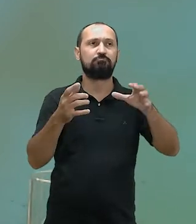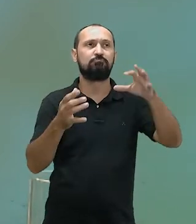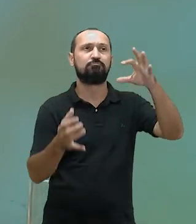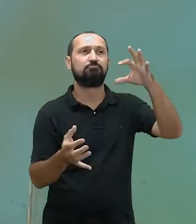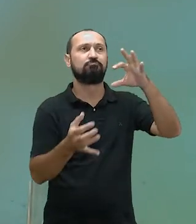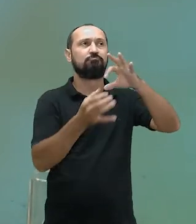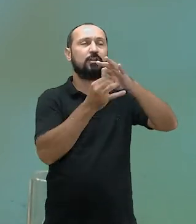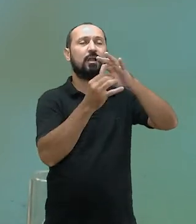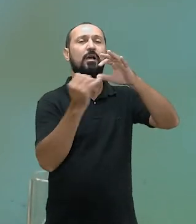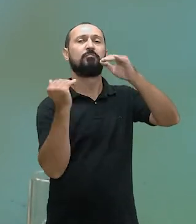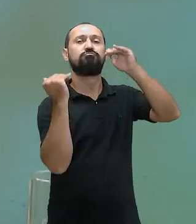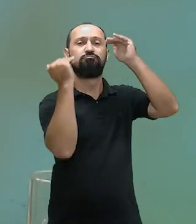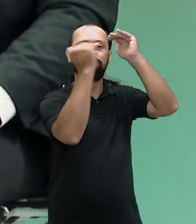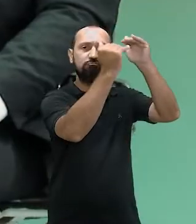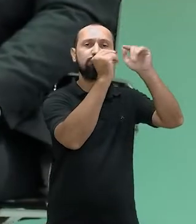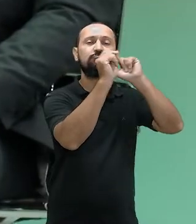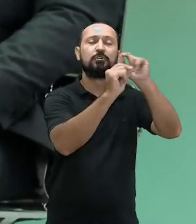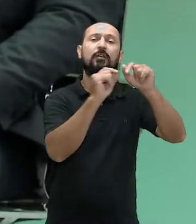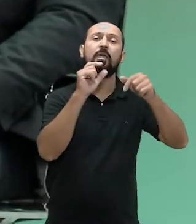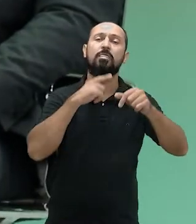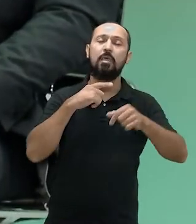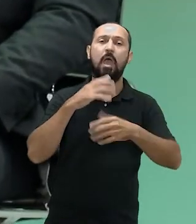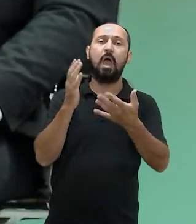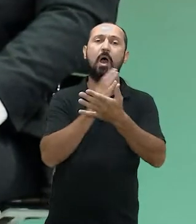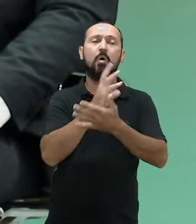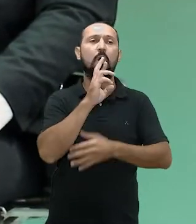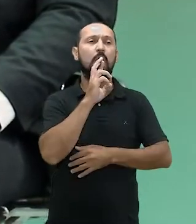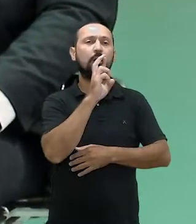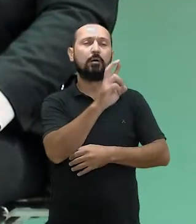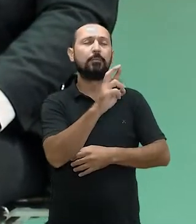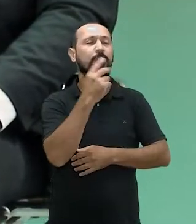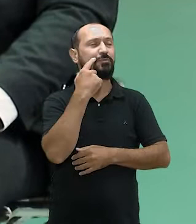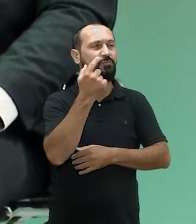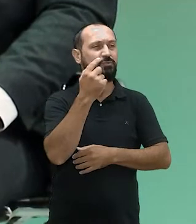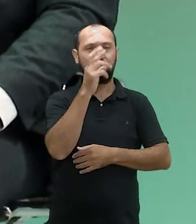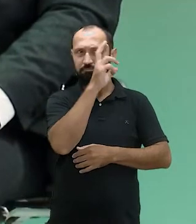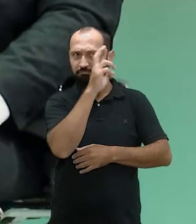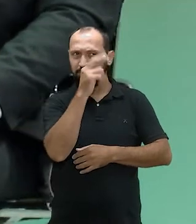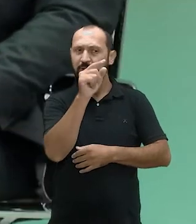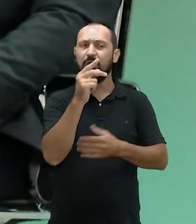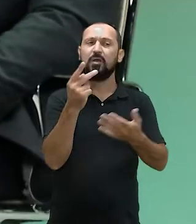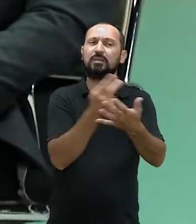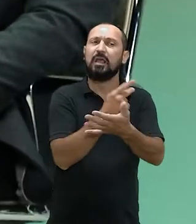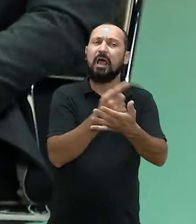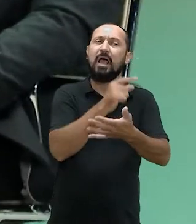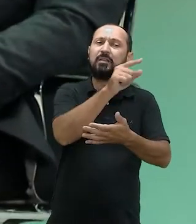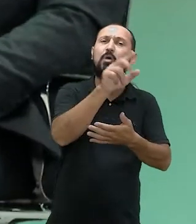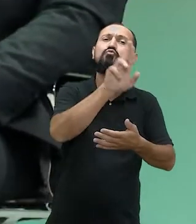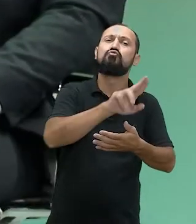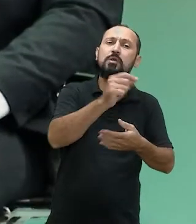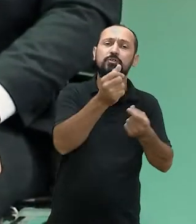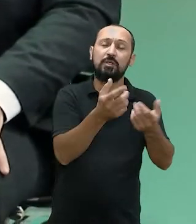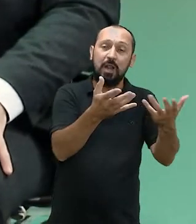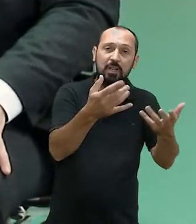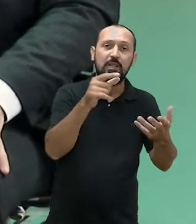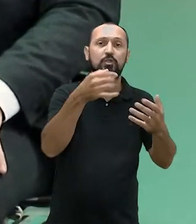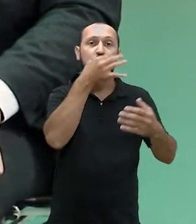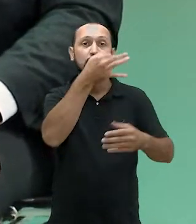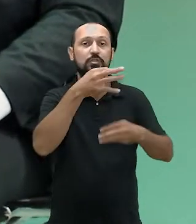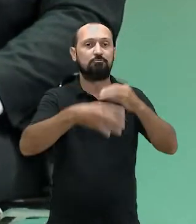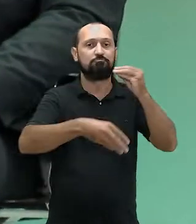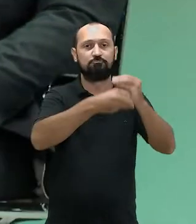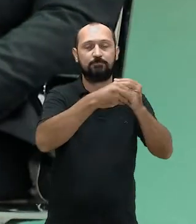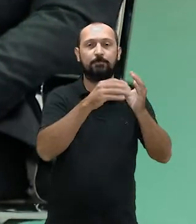Subordinado, você quer dizer. Não é subordinado, onde se realiza observações de como os gastos públicos estão sendo realizados. E quando, por